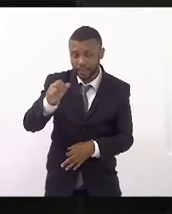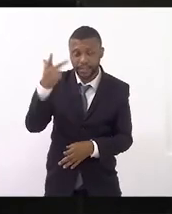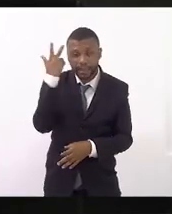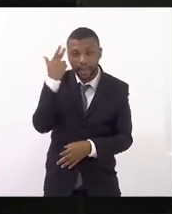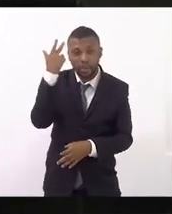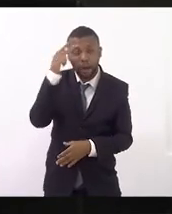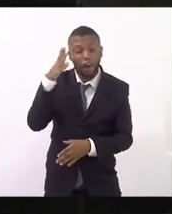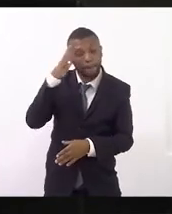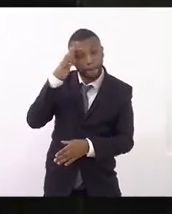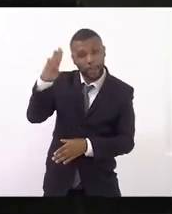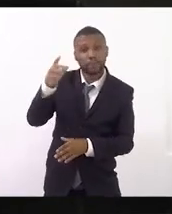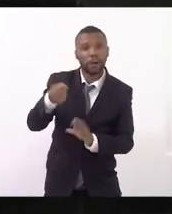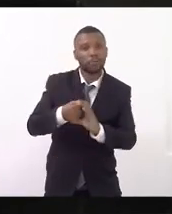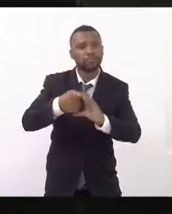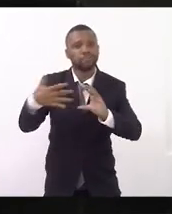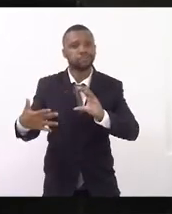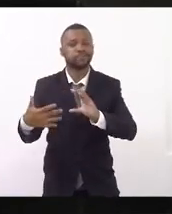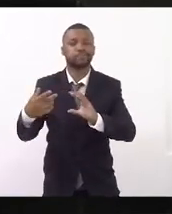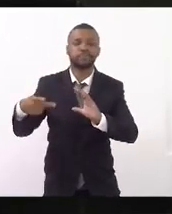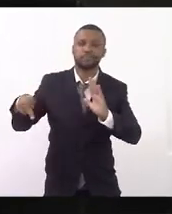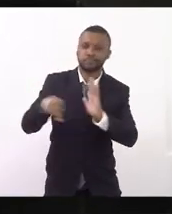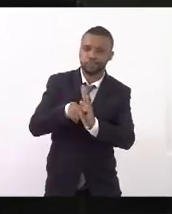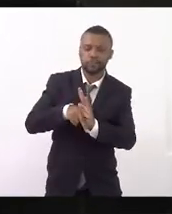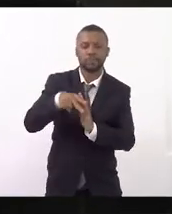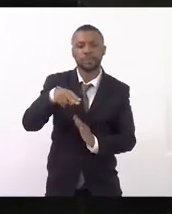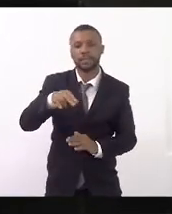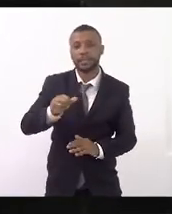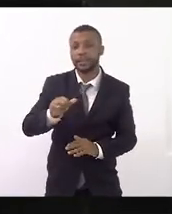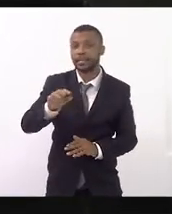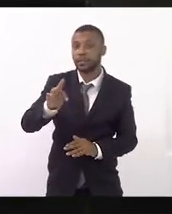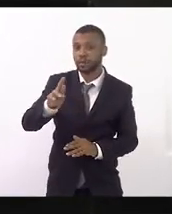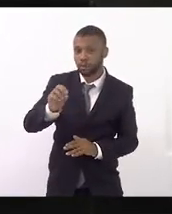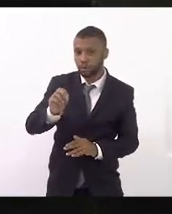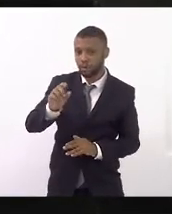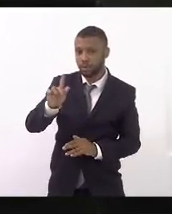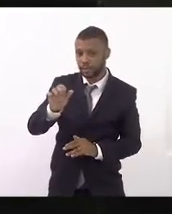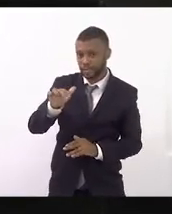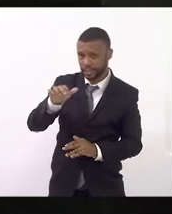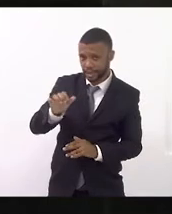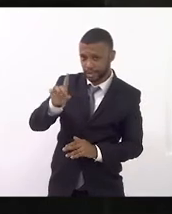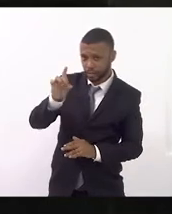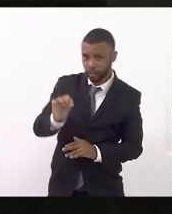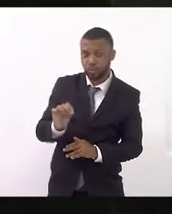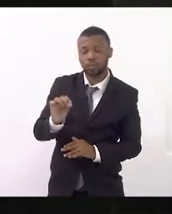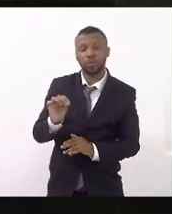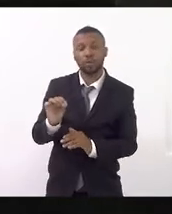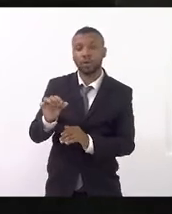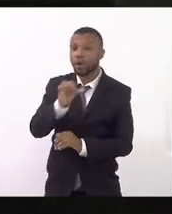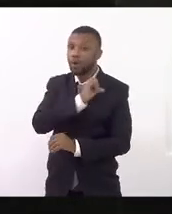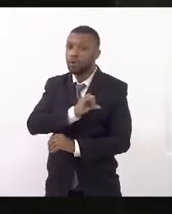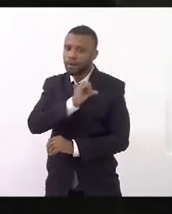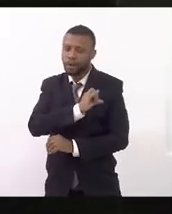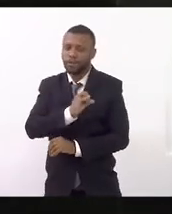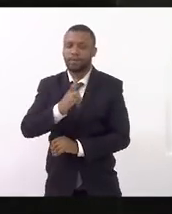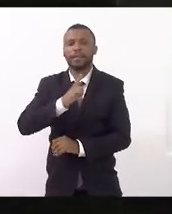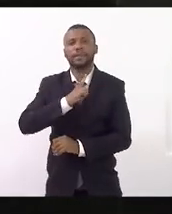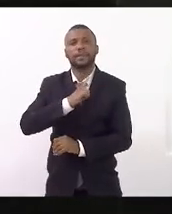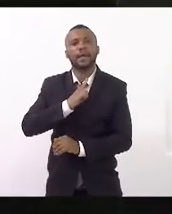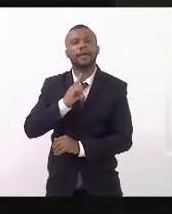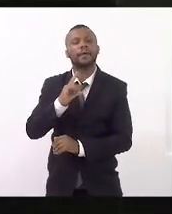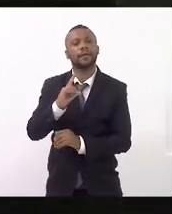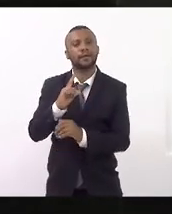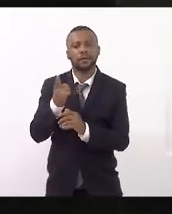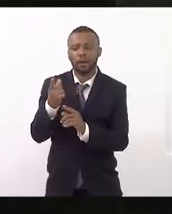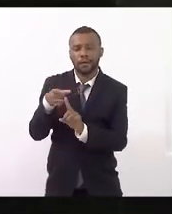da cadeia de fertilizantes nitrogenados e onde o Rio de Janeiro teria, inclusive,